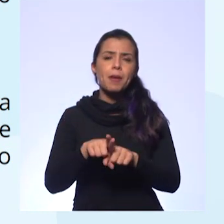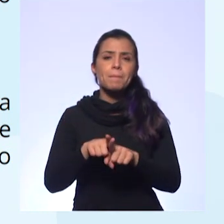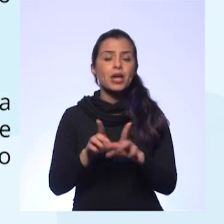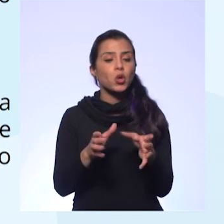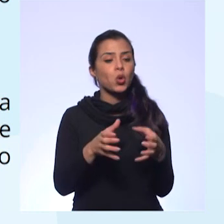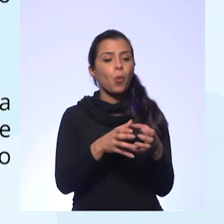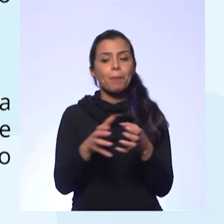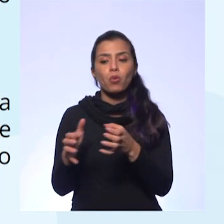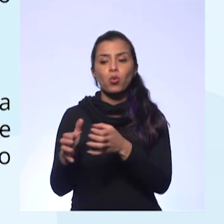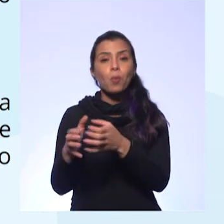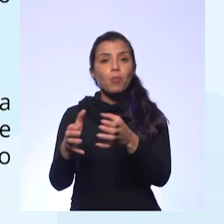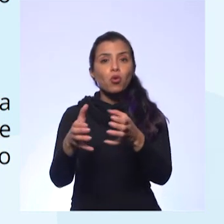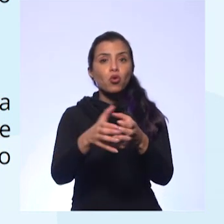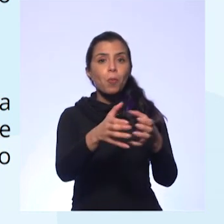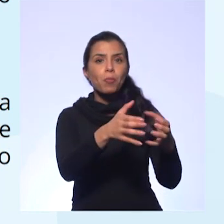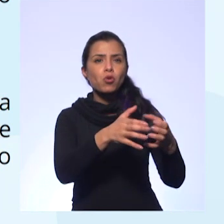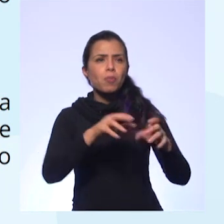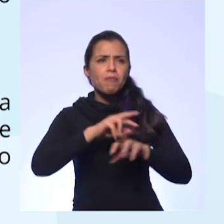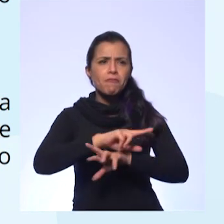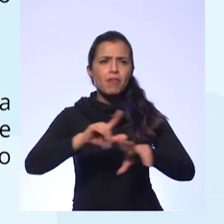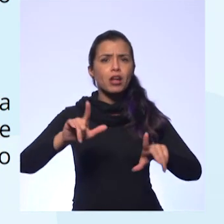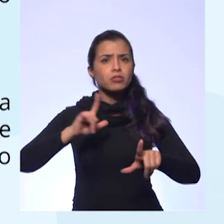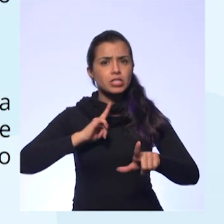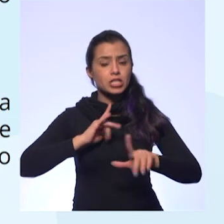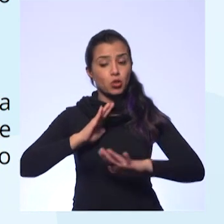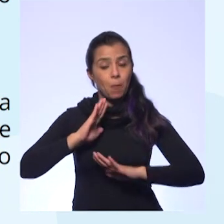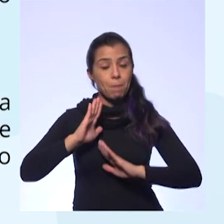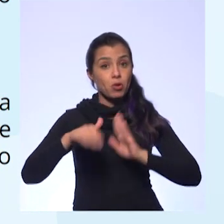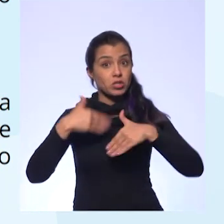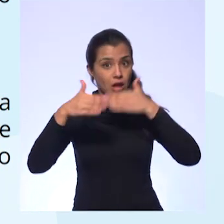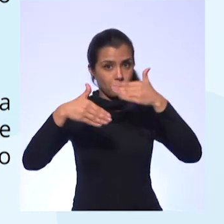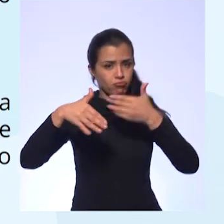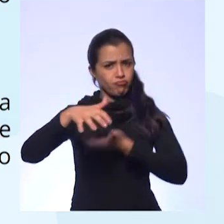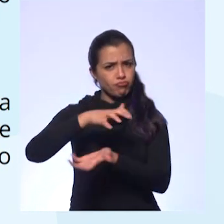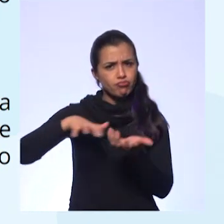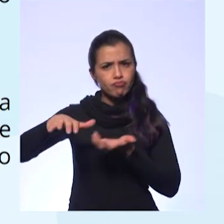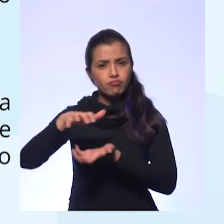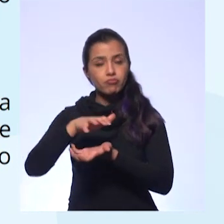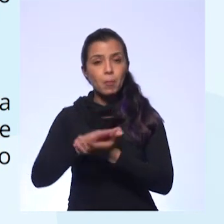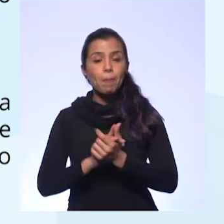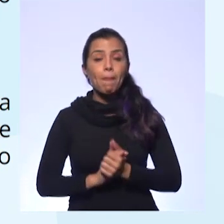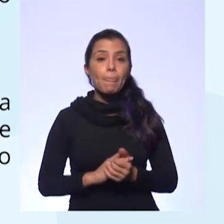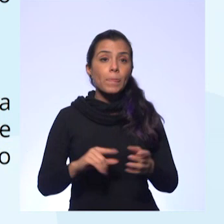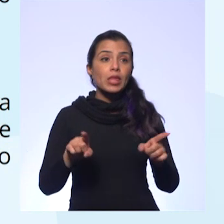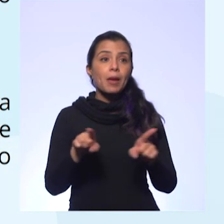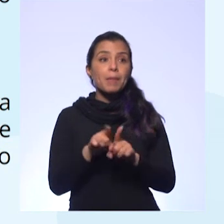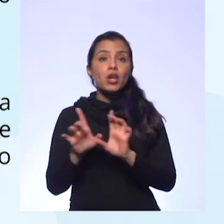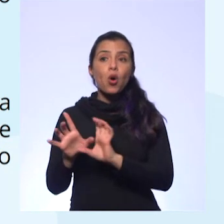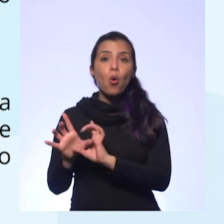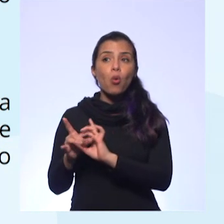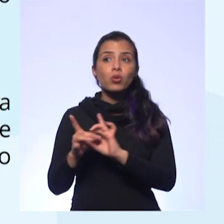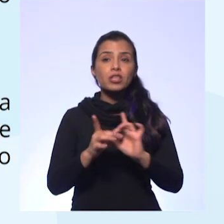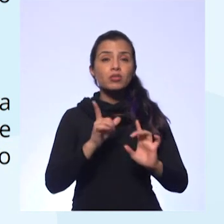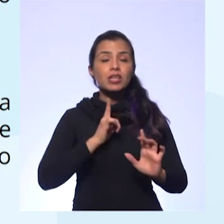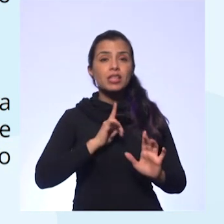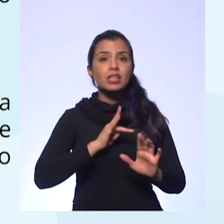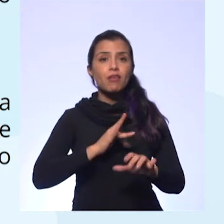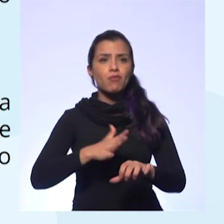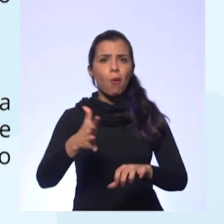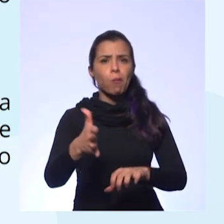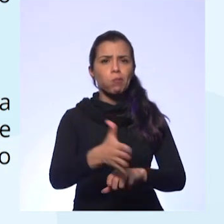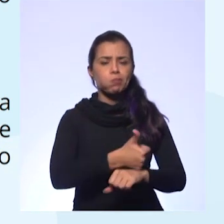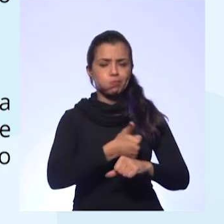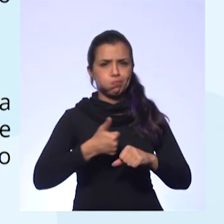e políticos decorrentes do processo revolucionário, o contexto em que se deu o golpe de 18 Brumário e o fim